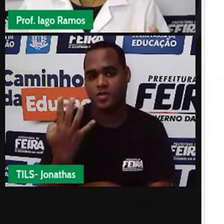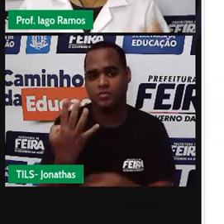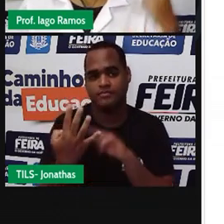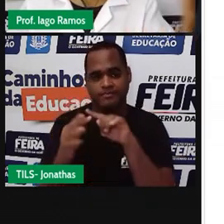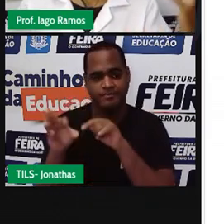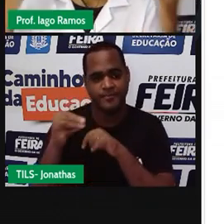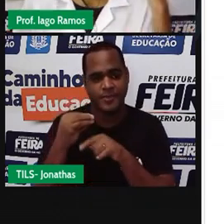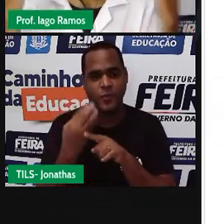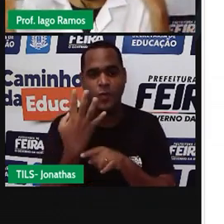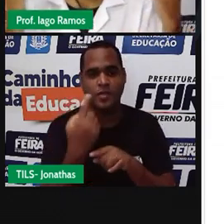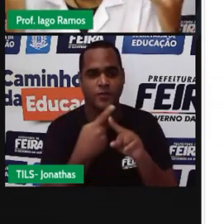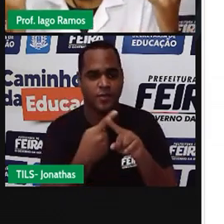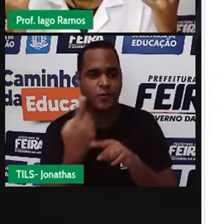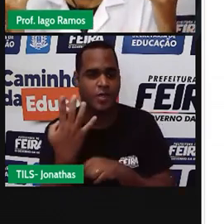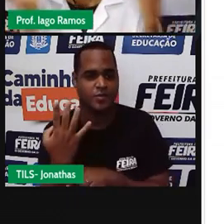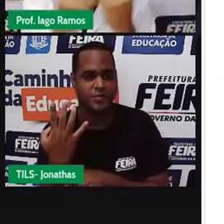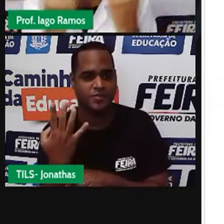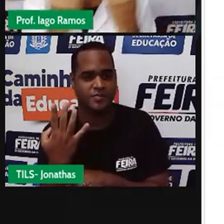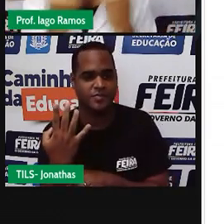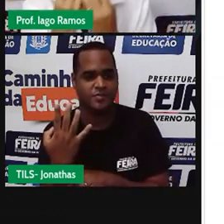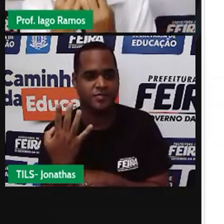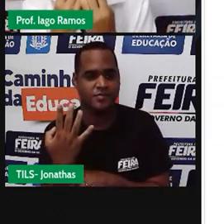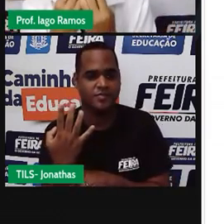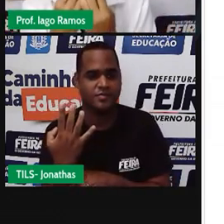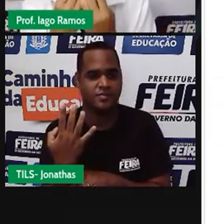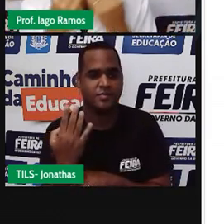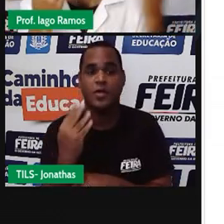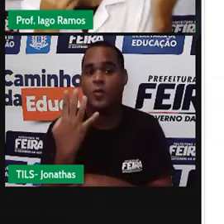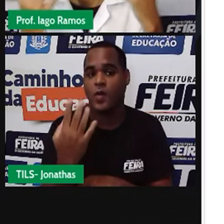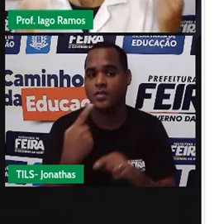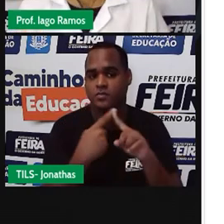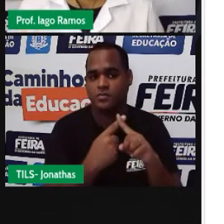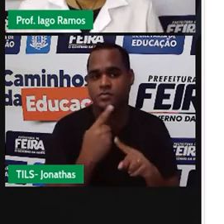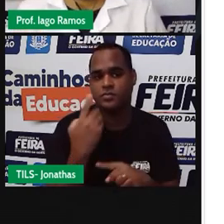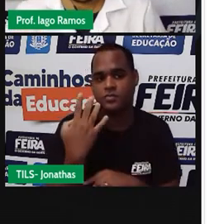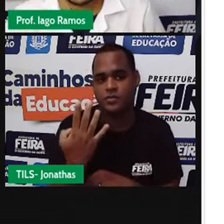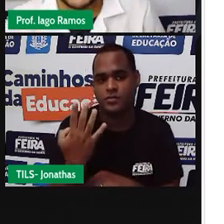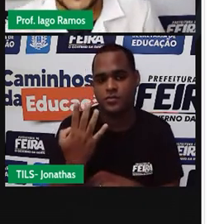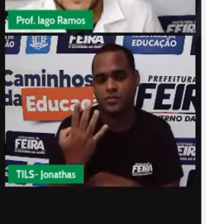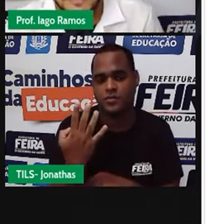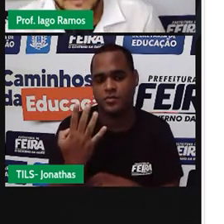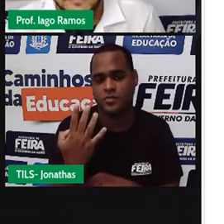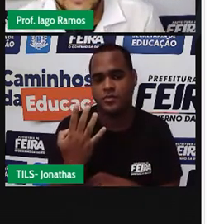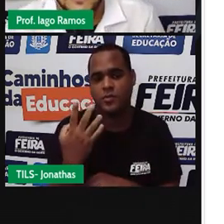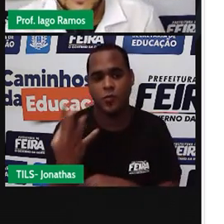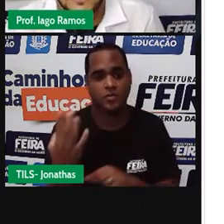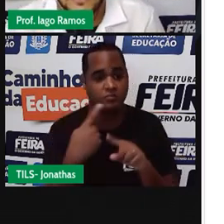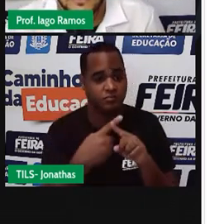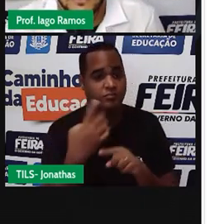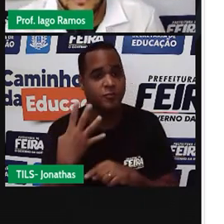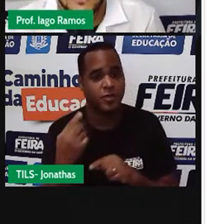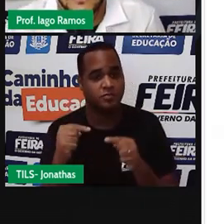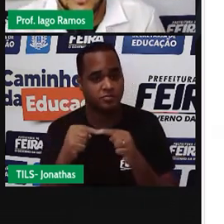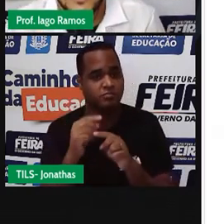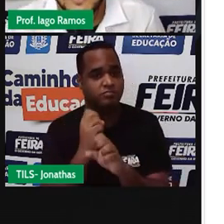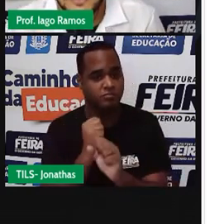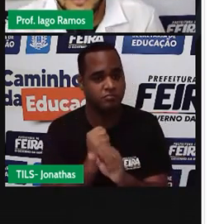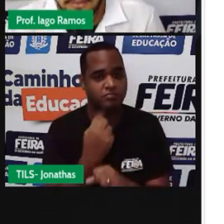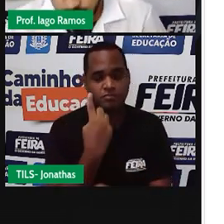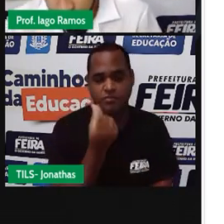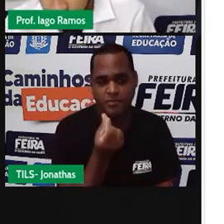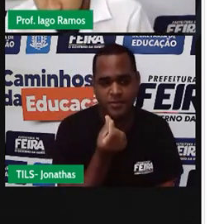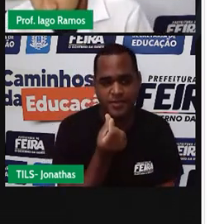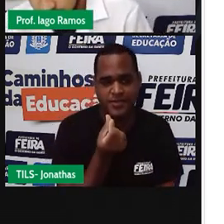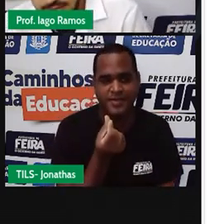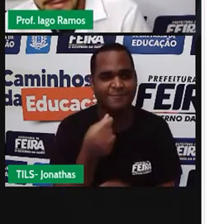embaixo e escreva duas vezes quatro e quatro e multiplique eles 4 x 4 16 então